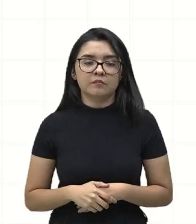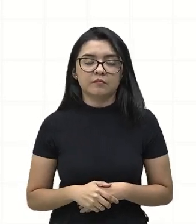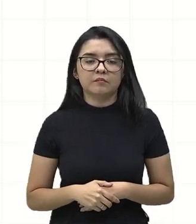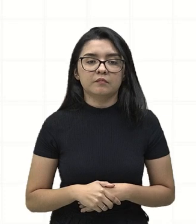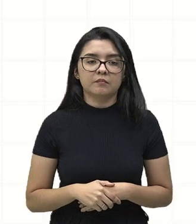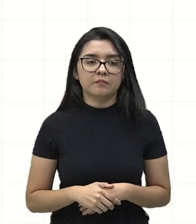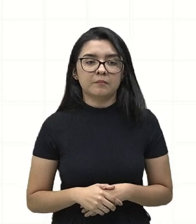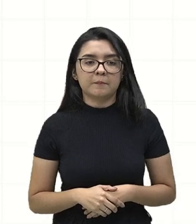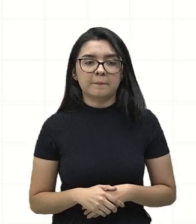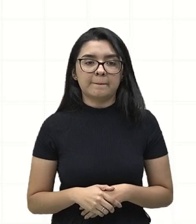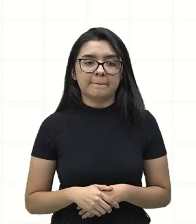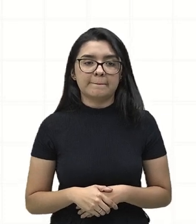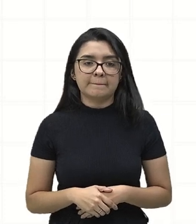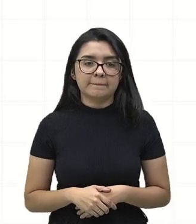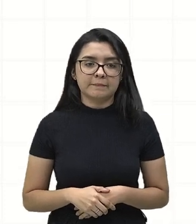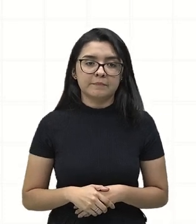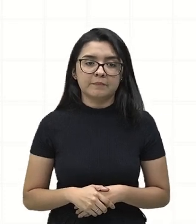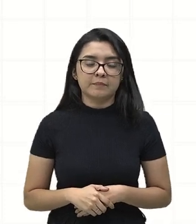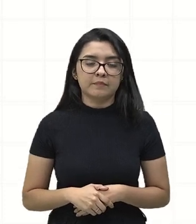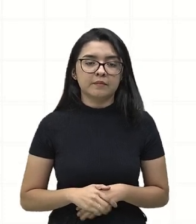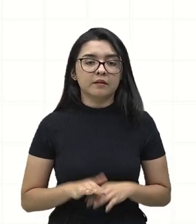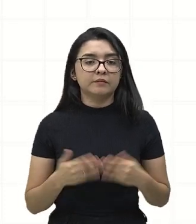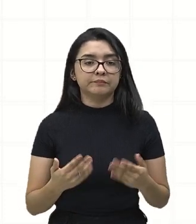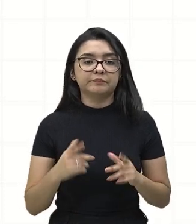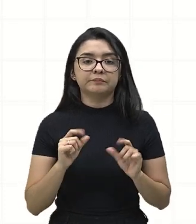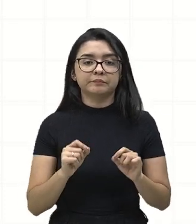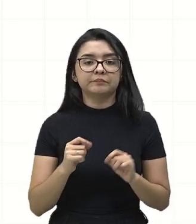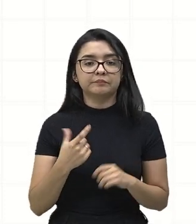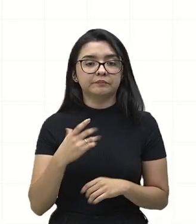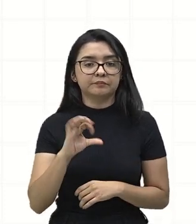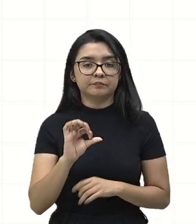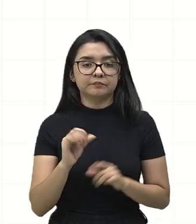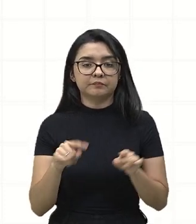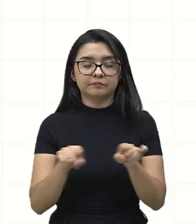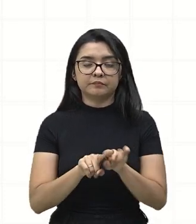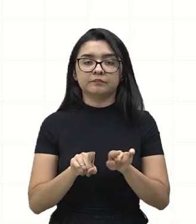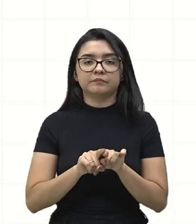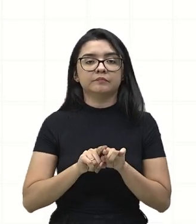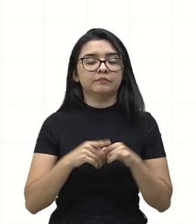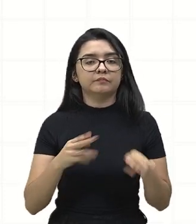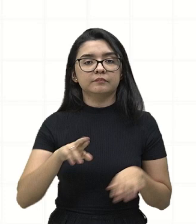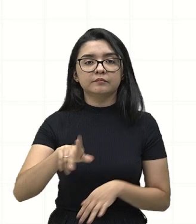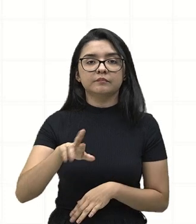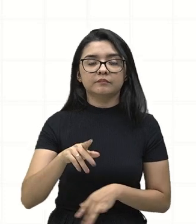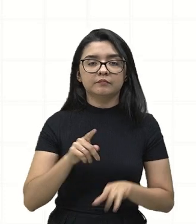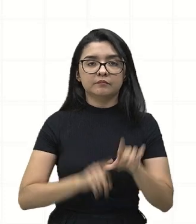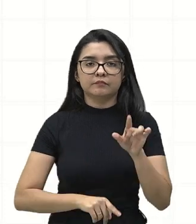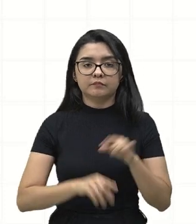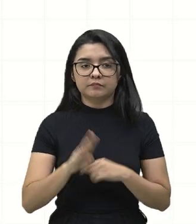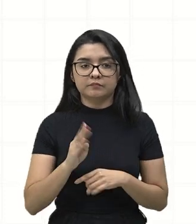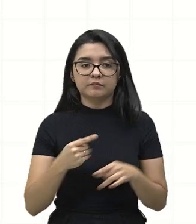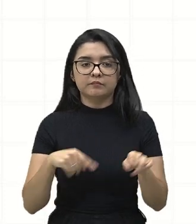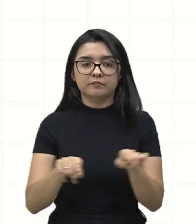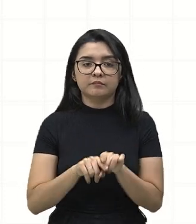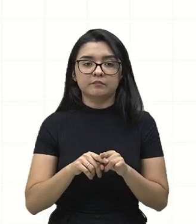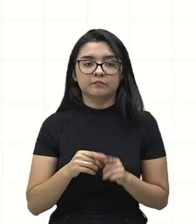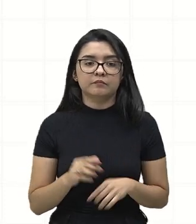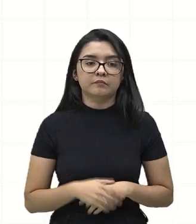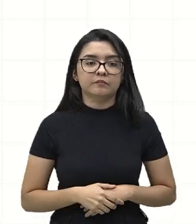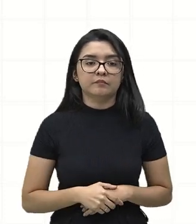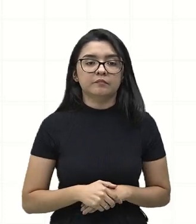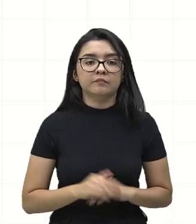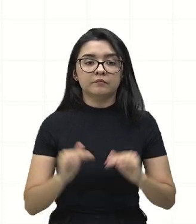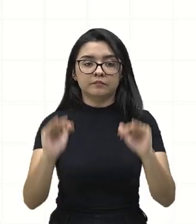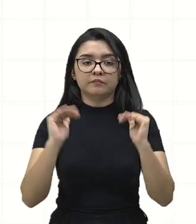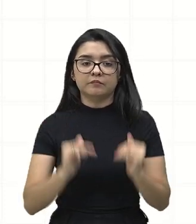por 9. Então, não vai ser o item B também a resposta. No item C, a gente tem o 2 no